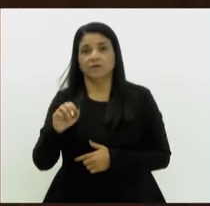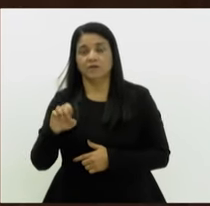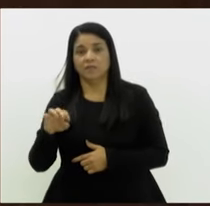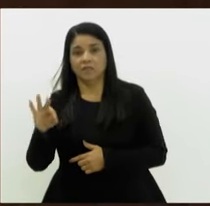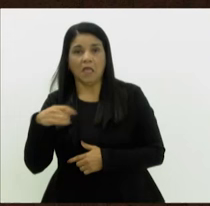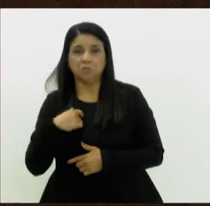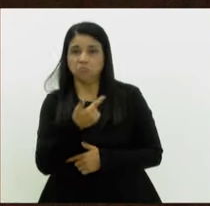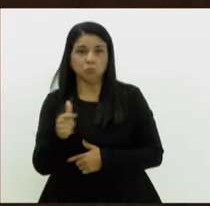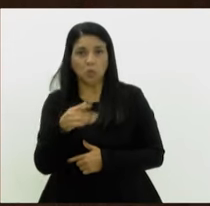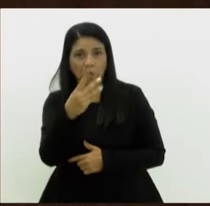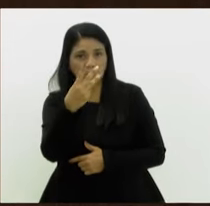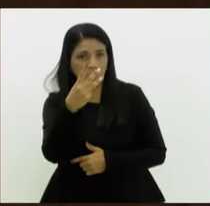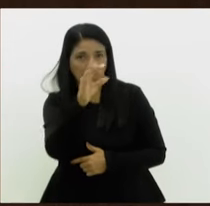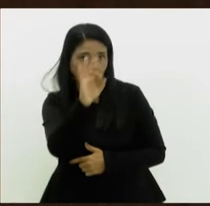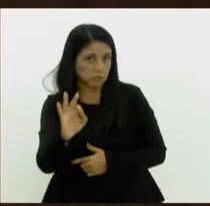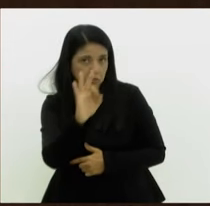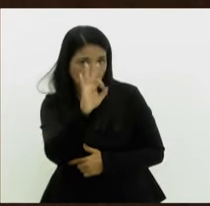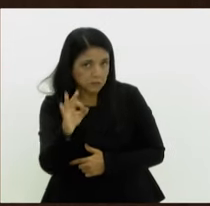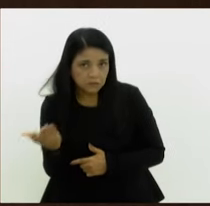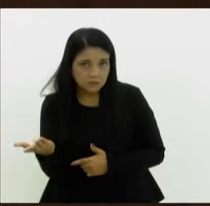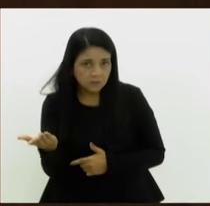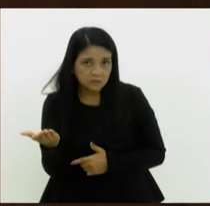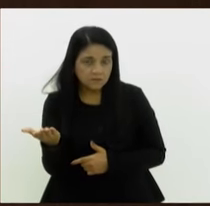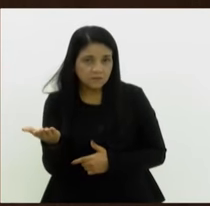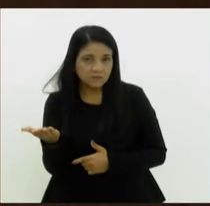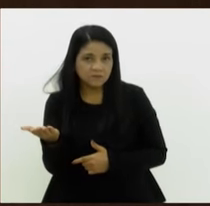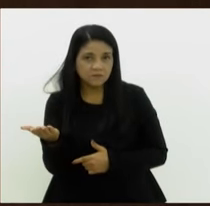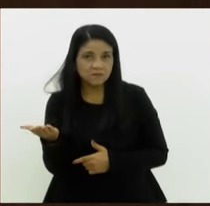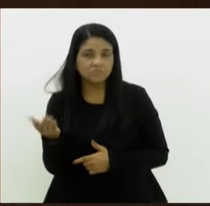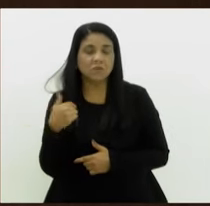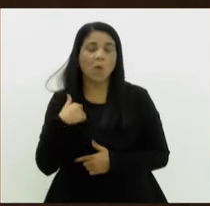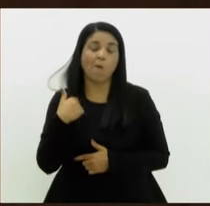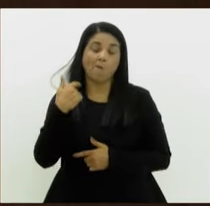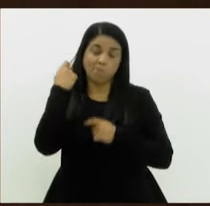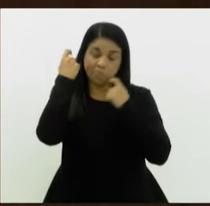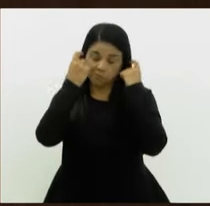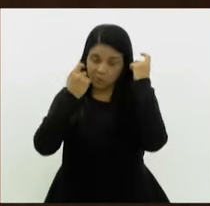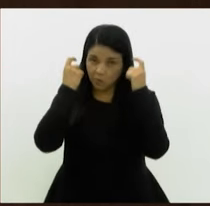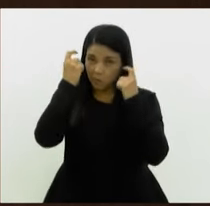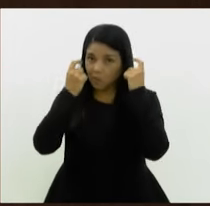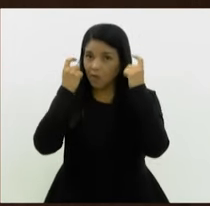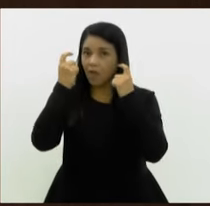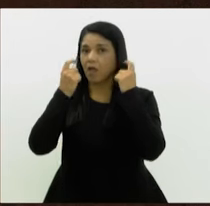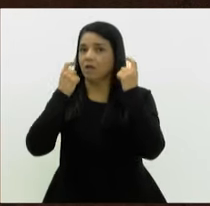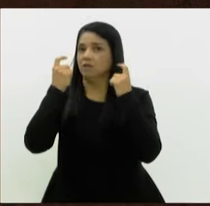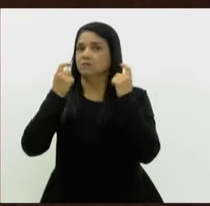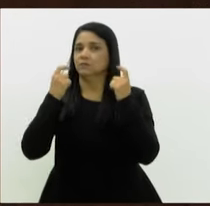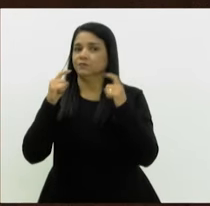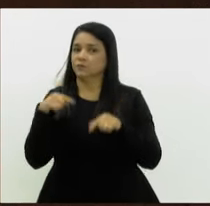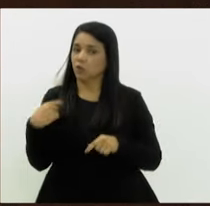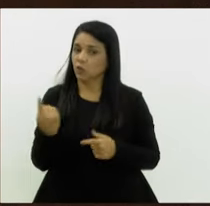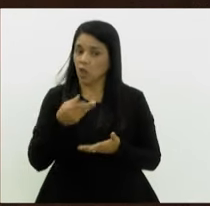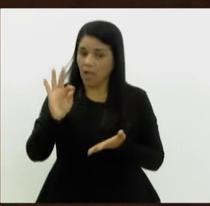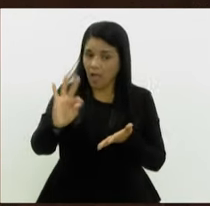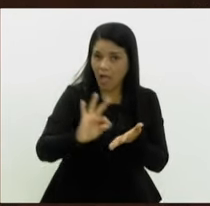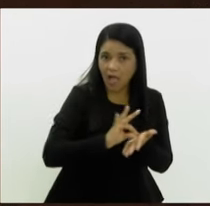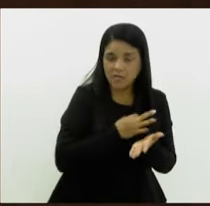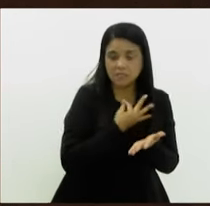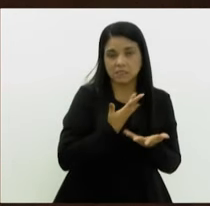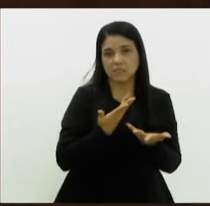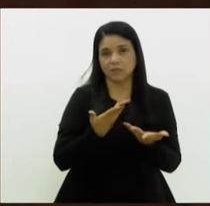percentual. Então, eu estou preocupado de nós estarmos assinando um cheque em